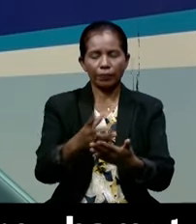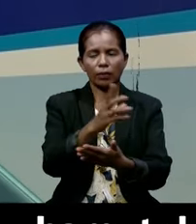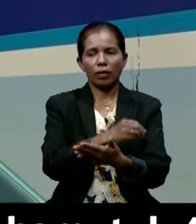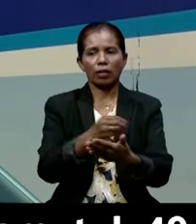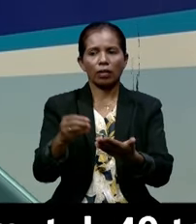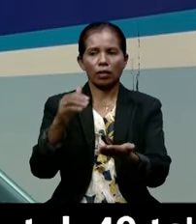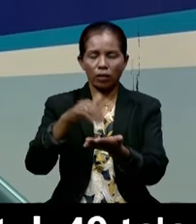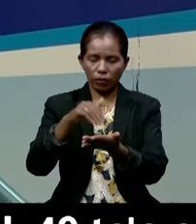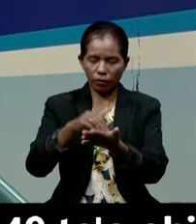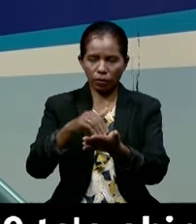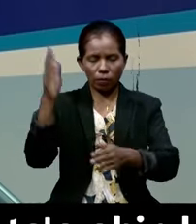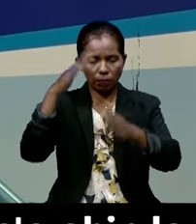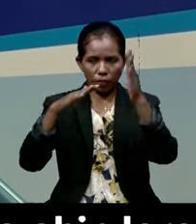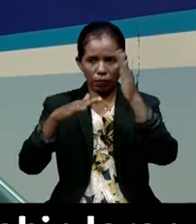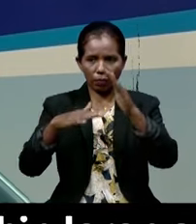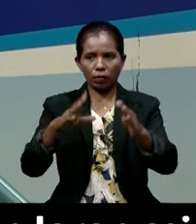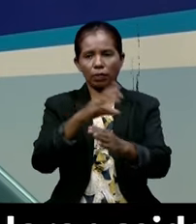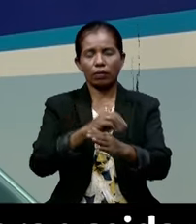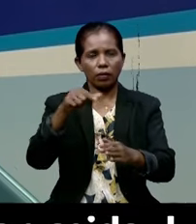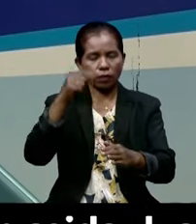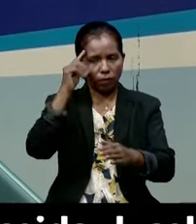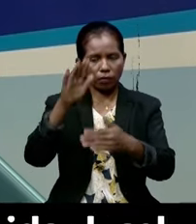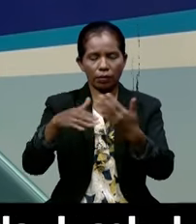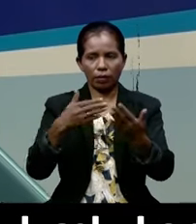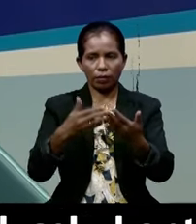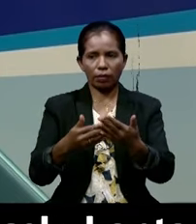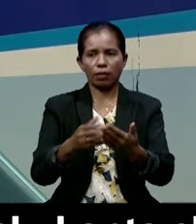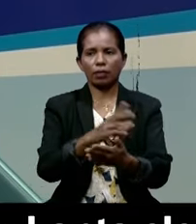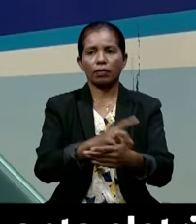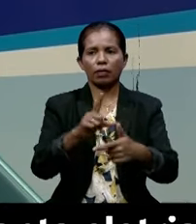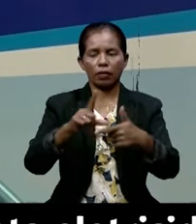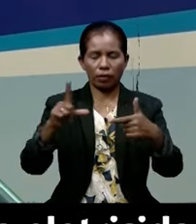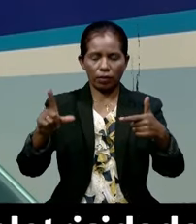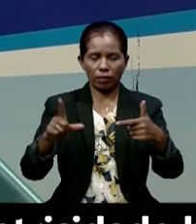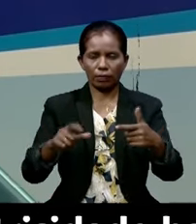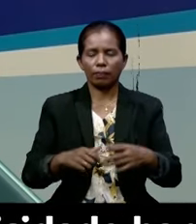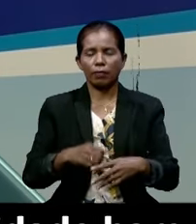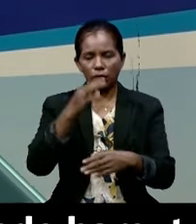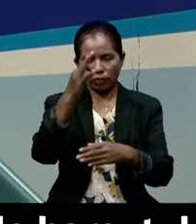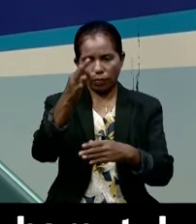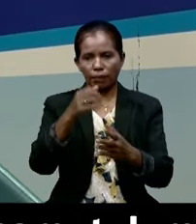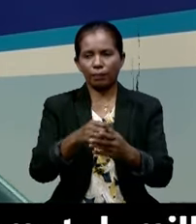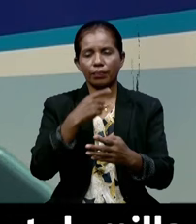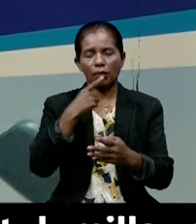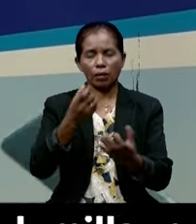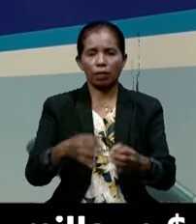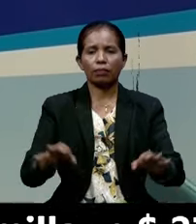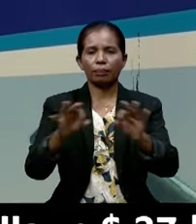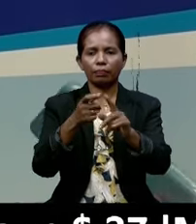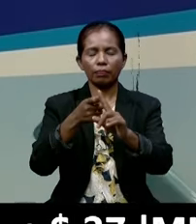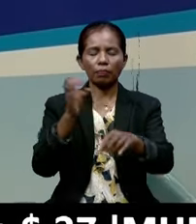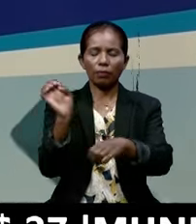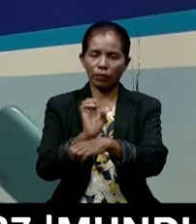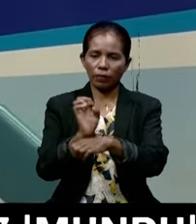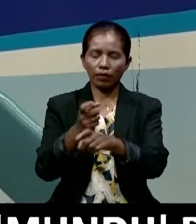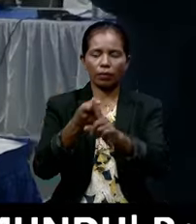tive o cuidado de estudar o programa do nono governo e gostei muito das linhas que lá estão escritas para o futuro. Álvaro Hatutan, importância da economia